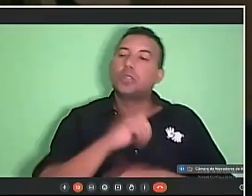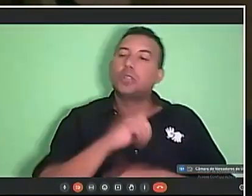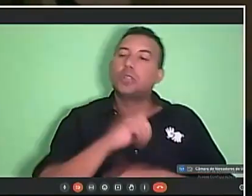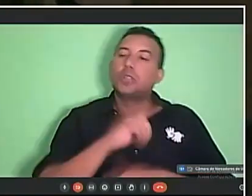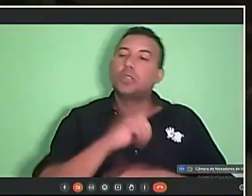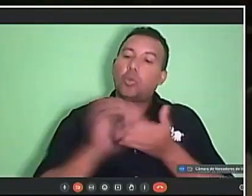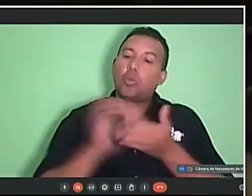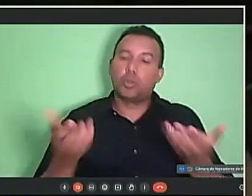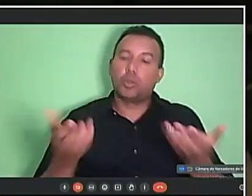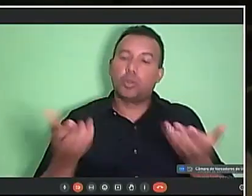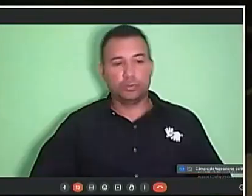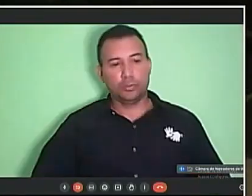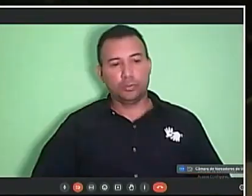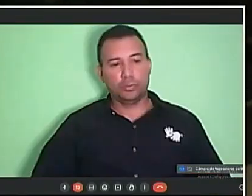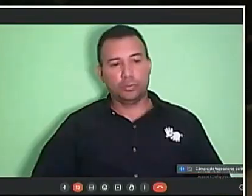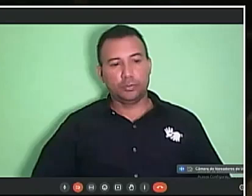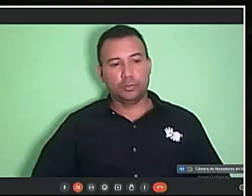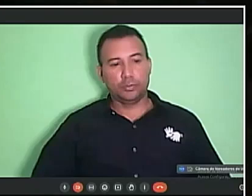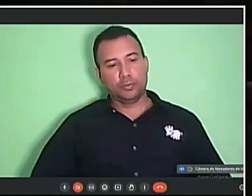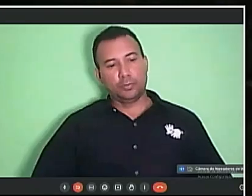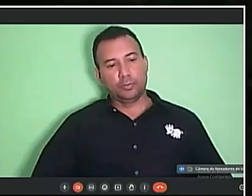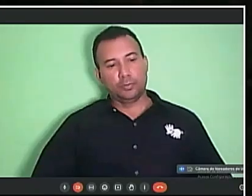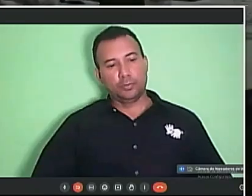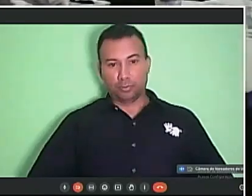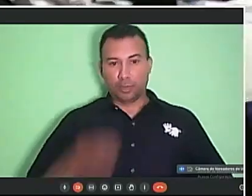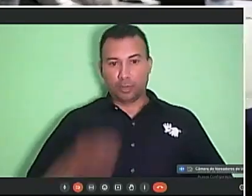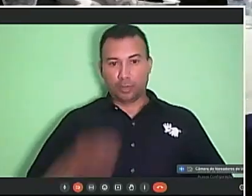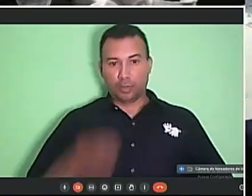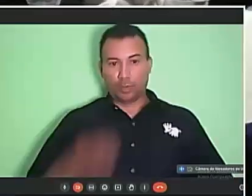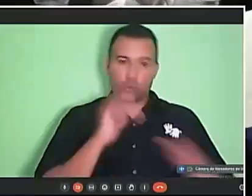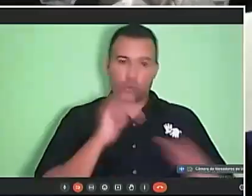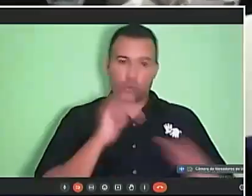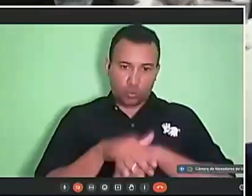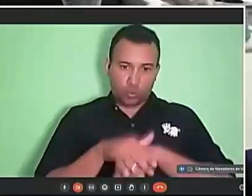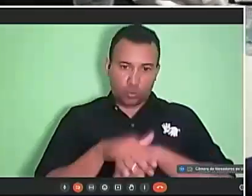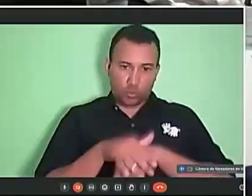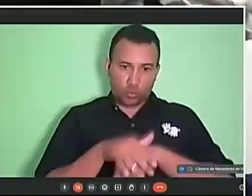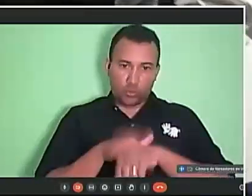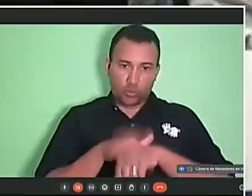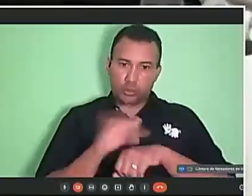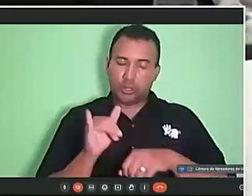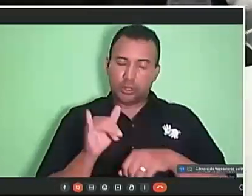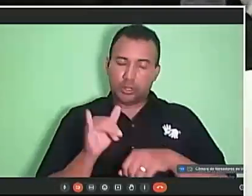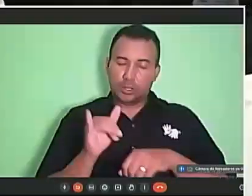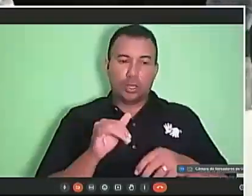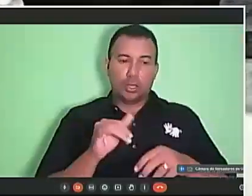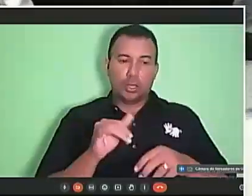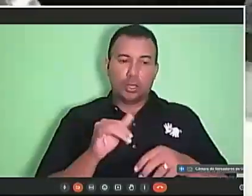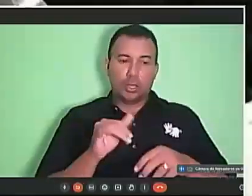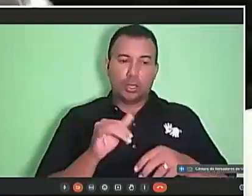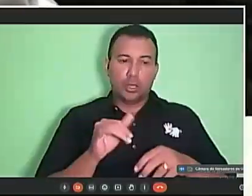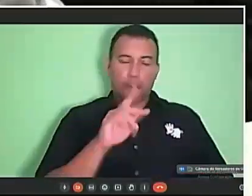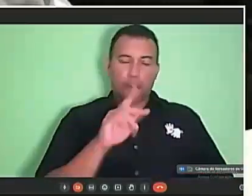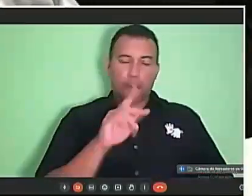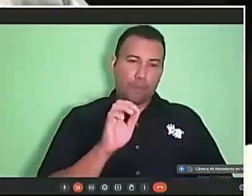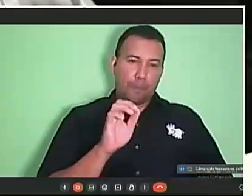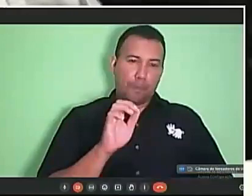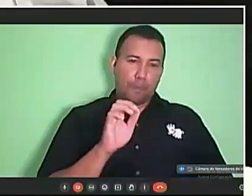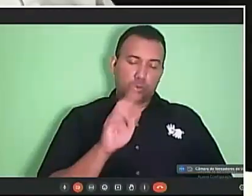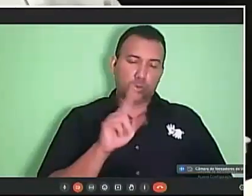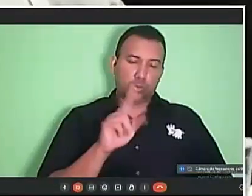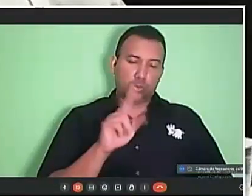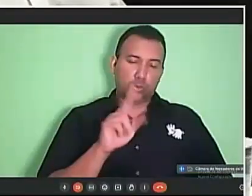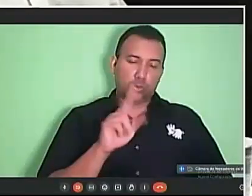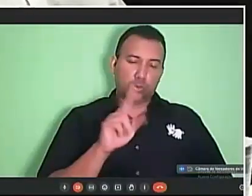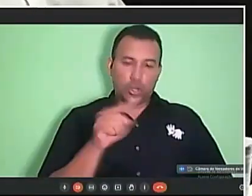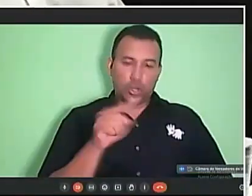Muito boa noite às pessoas que estão nos acompanhando. Respondendo pelo município de Porto União. Porto União não recebe